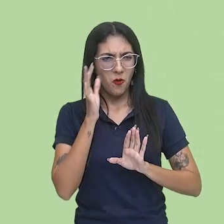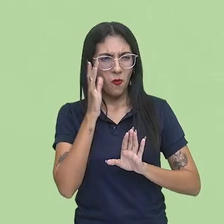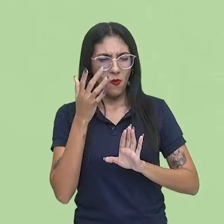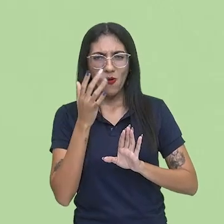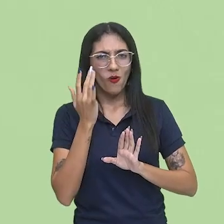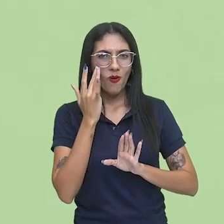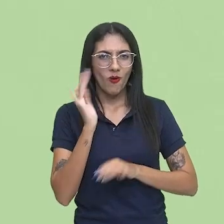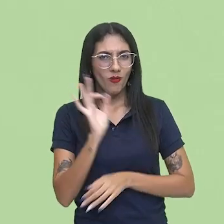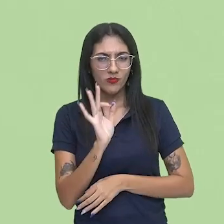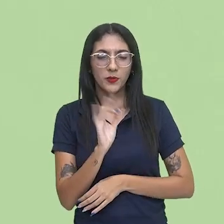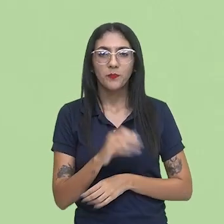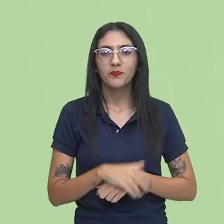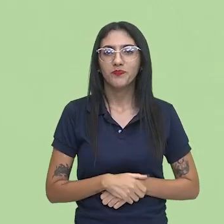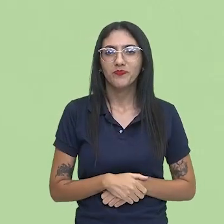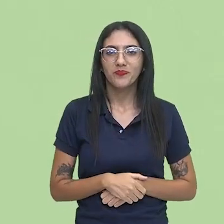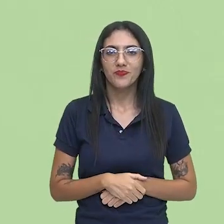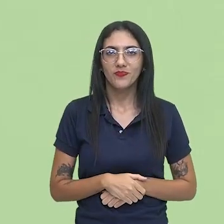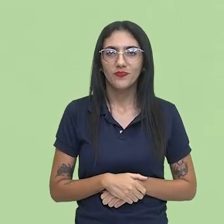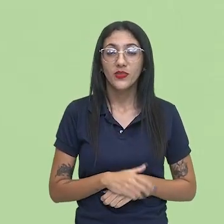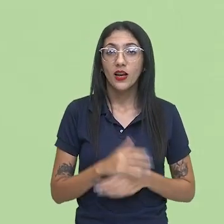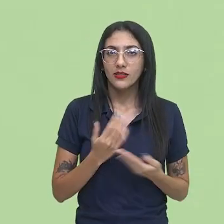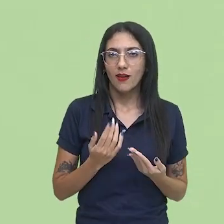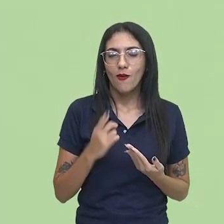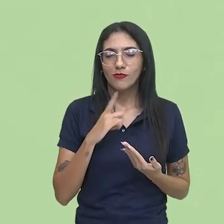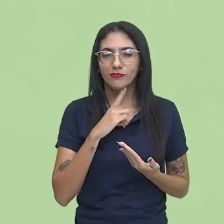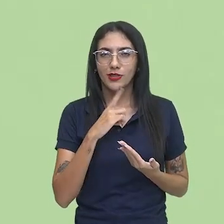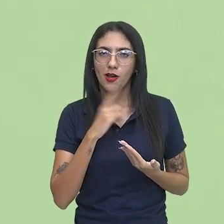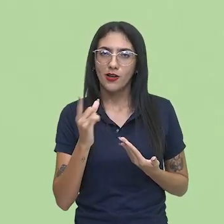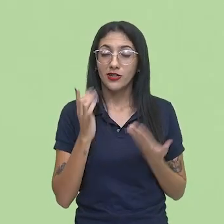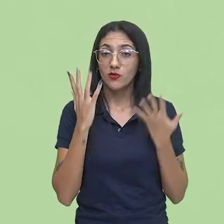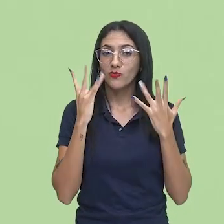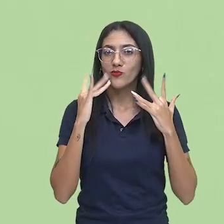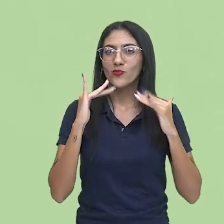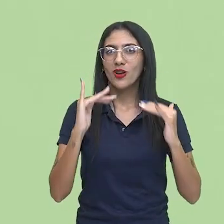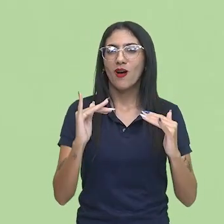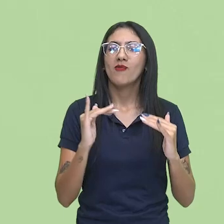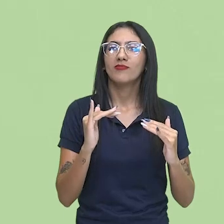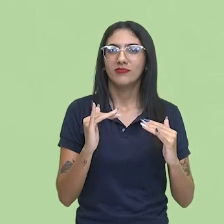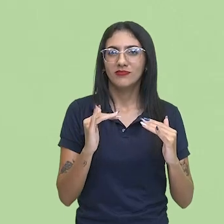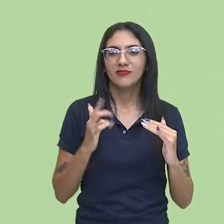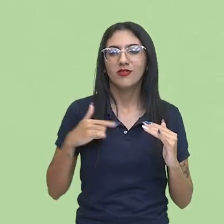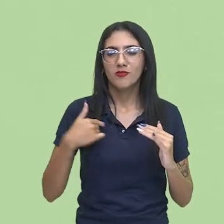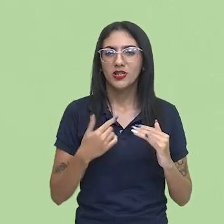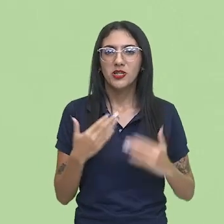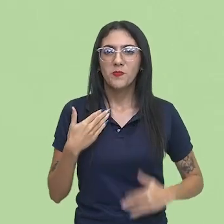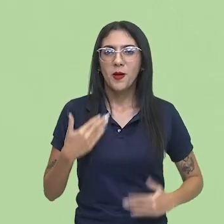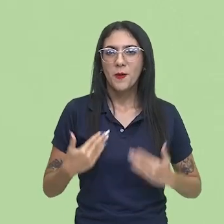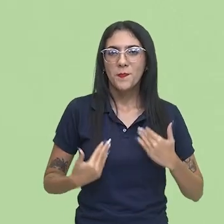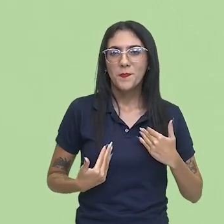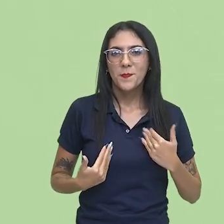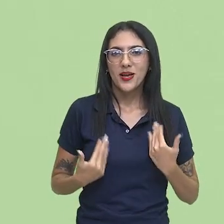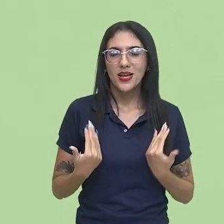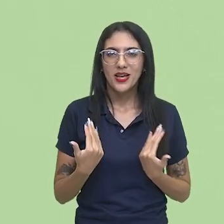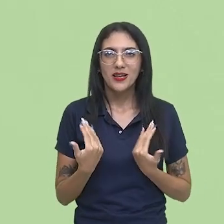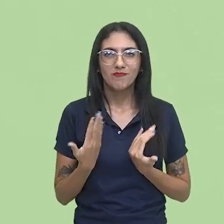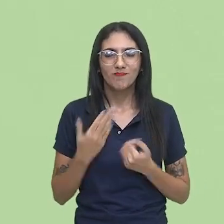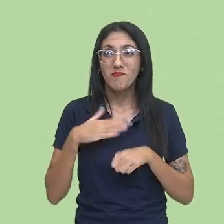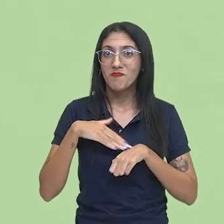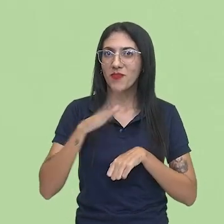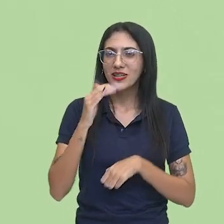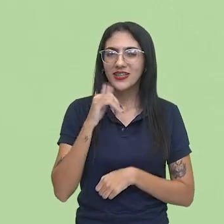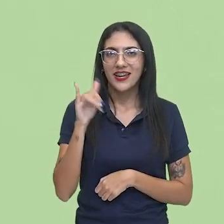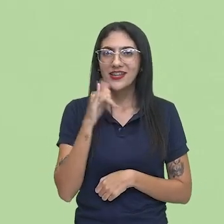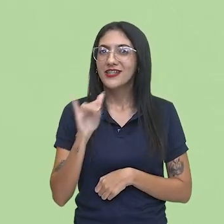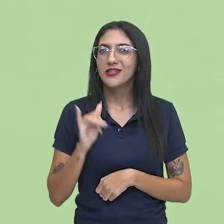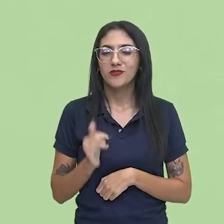Bem, tem uma resposta fisiológica que aparece quando a gente gasta a energia além daquilo que a